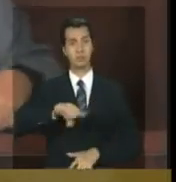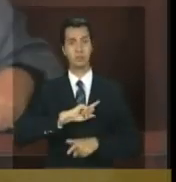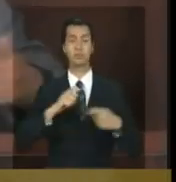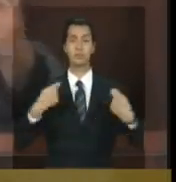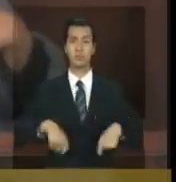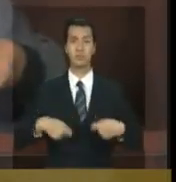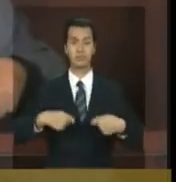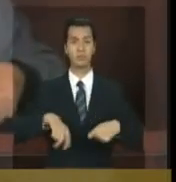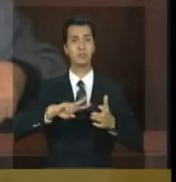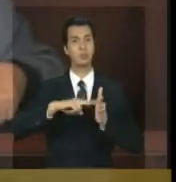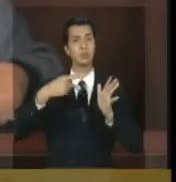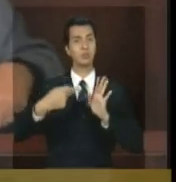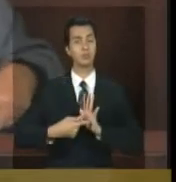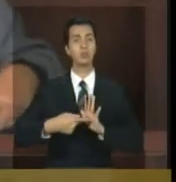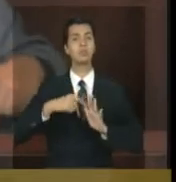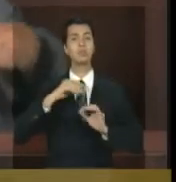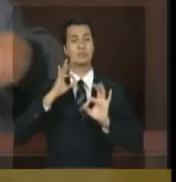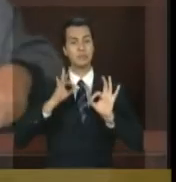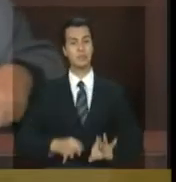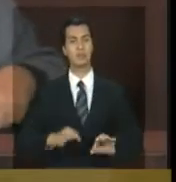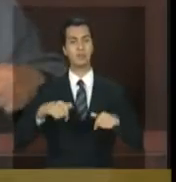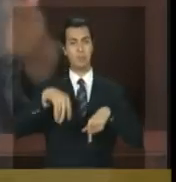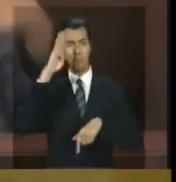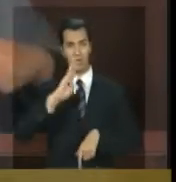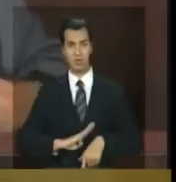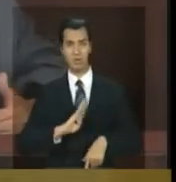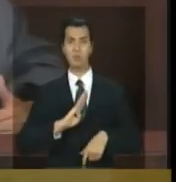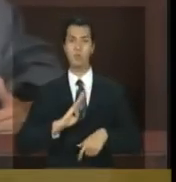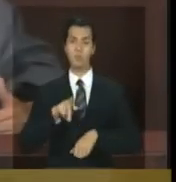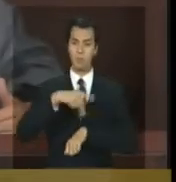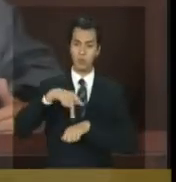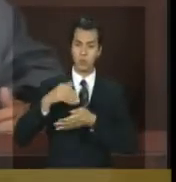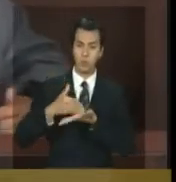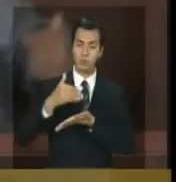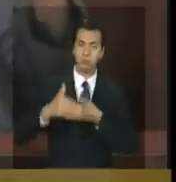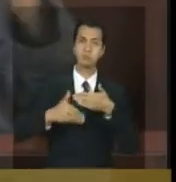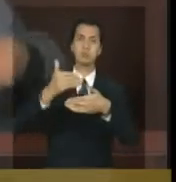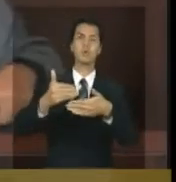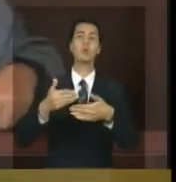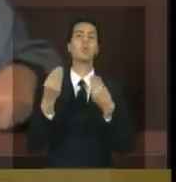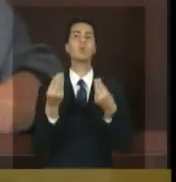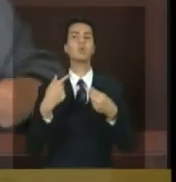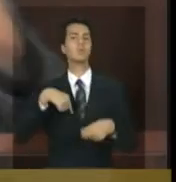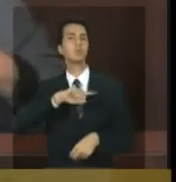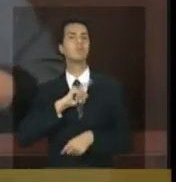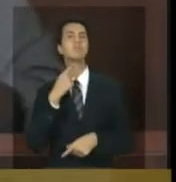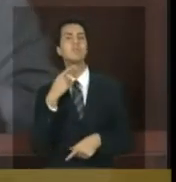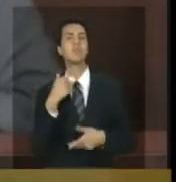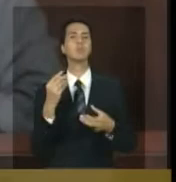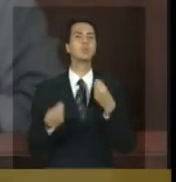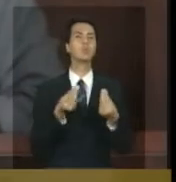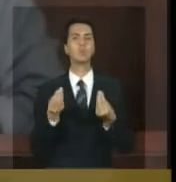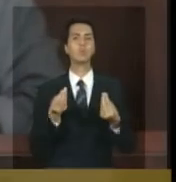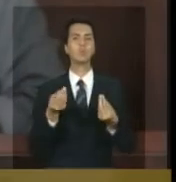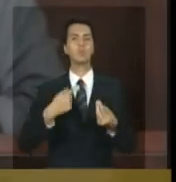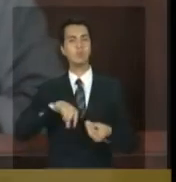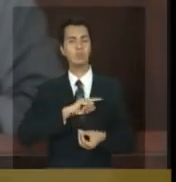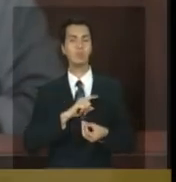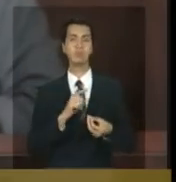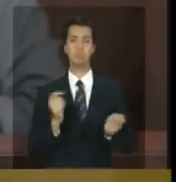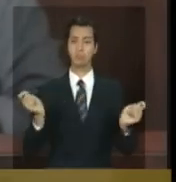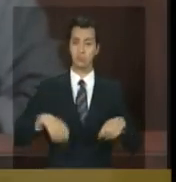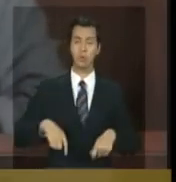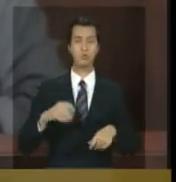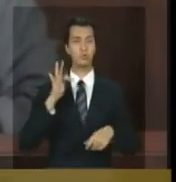temos que traduzir enquanto país em desenvolvimento, país emergente, o que nós entendemos por isso, o que nós queremos e se isso leva, de fato, a